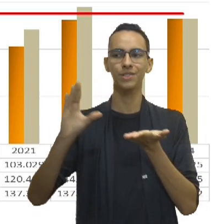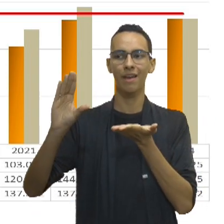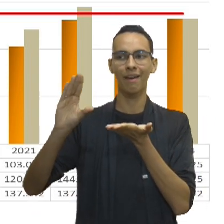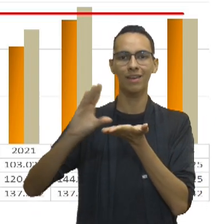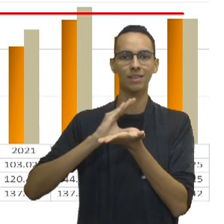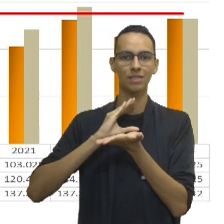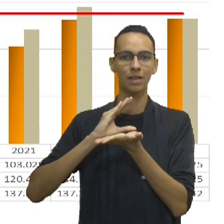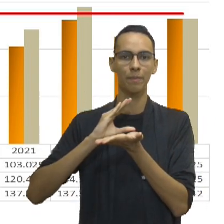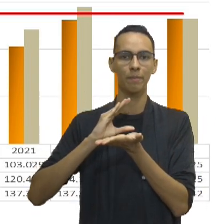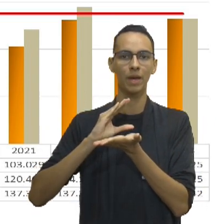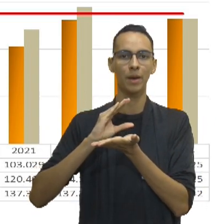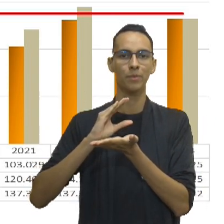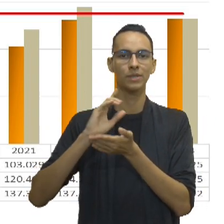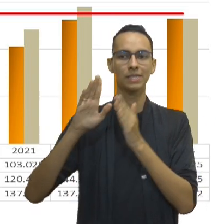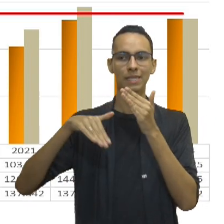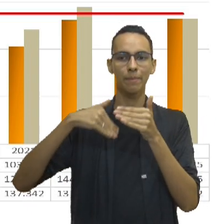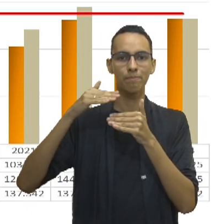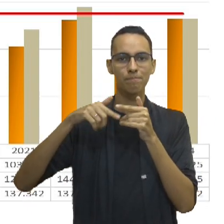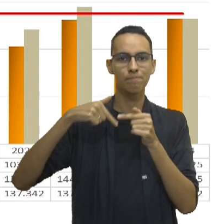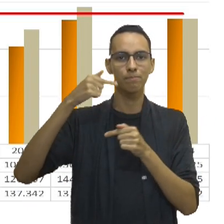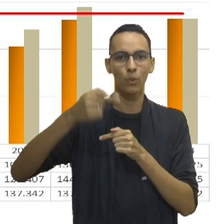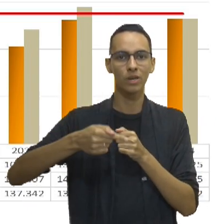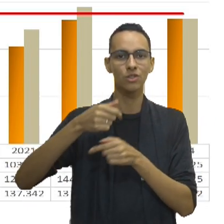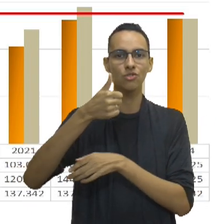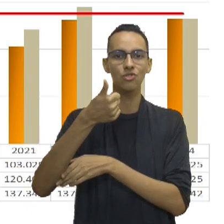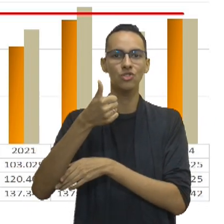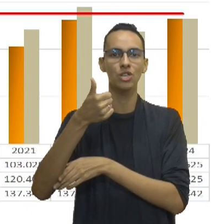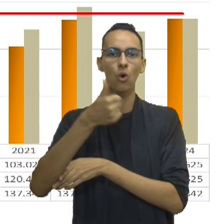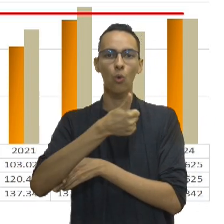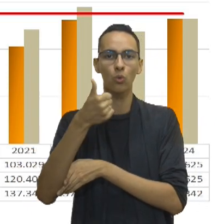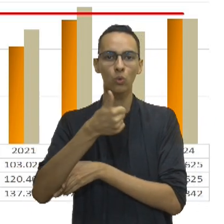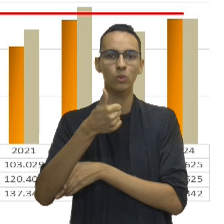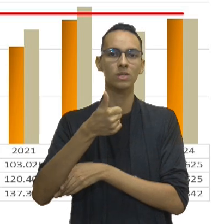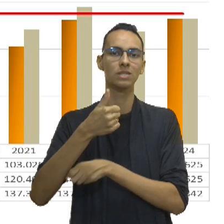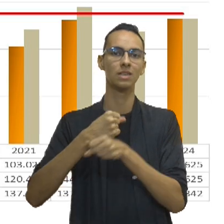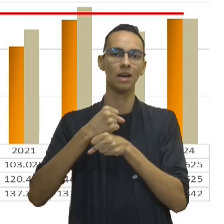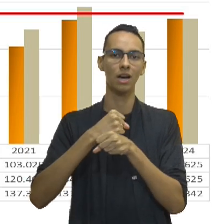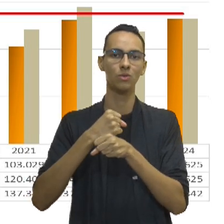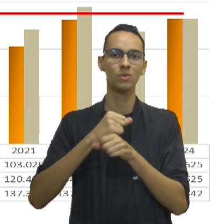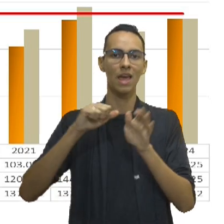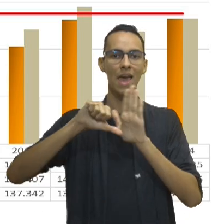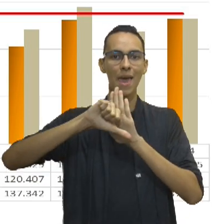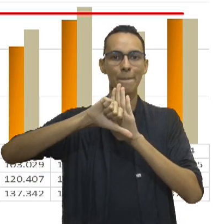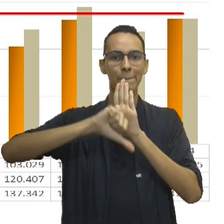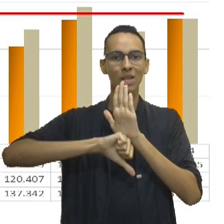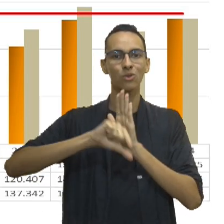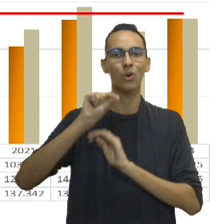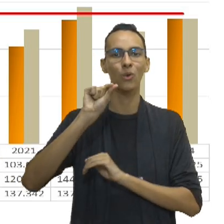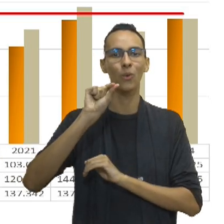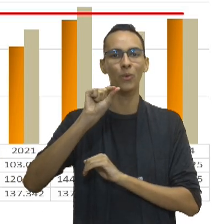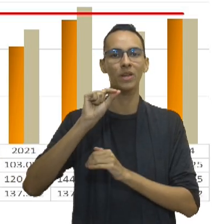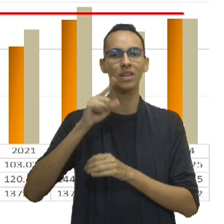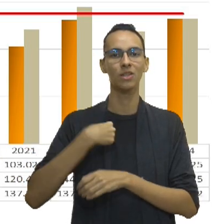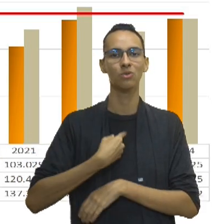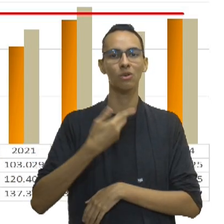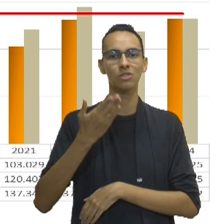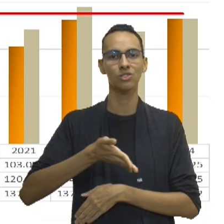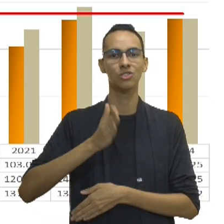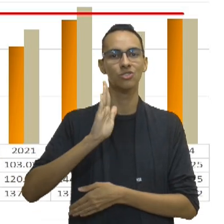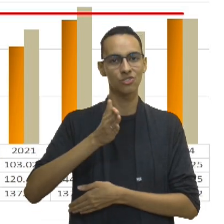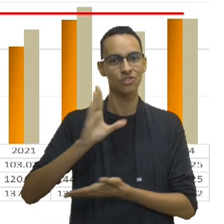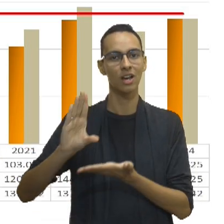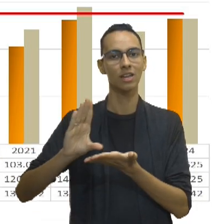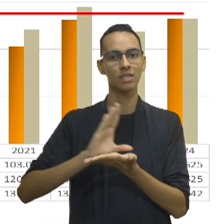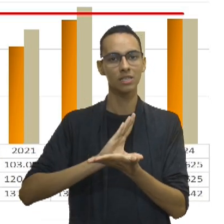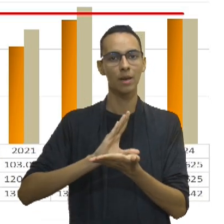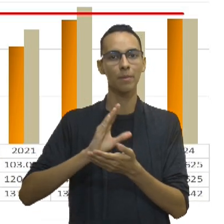hoje, 10, 11 anos depois, ele é menor do que o valor de fato recebido ali nos anos de 2015 e